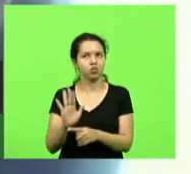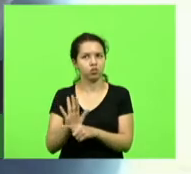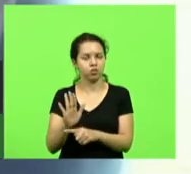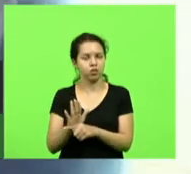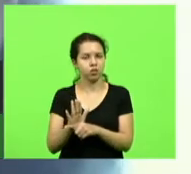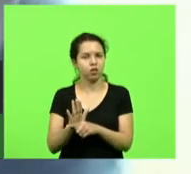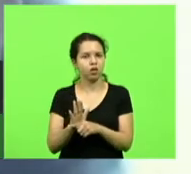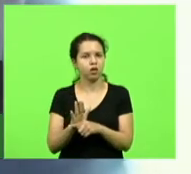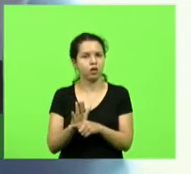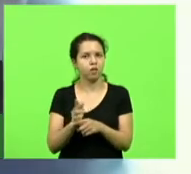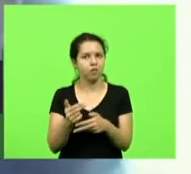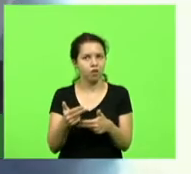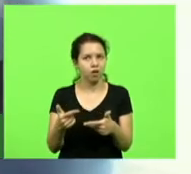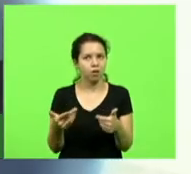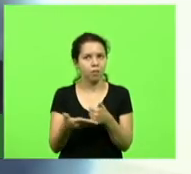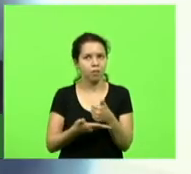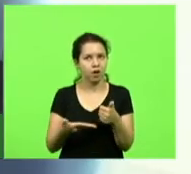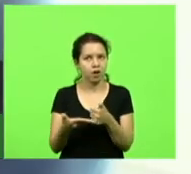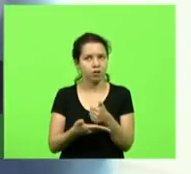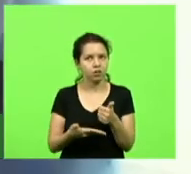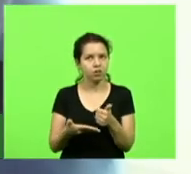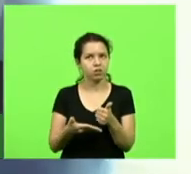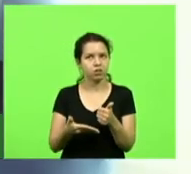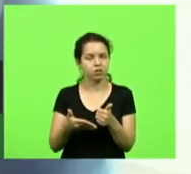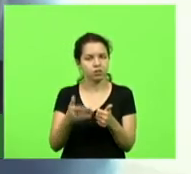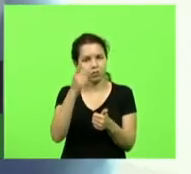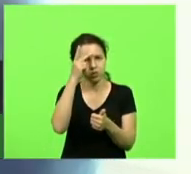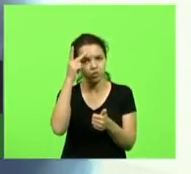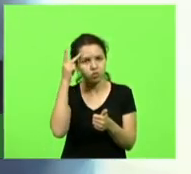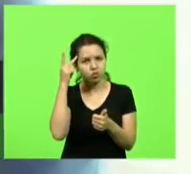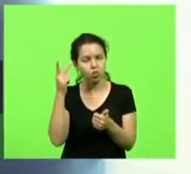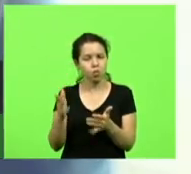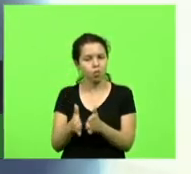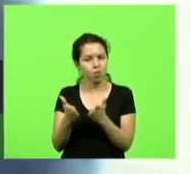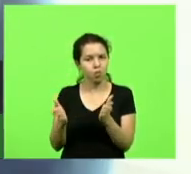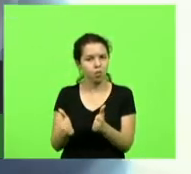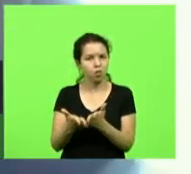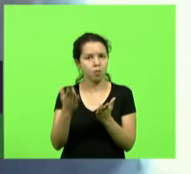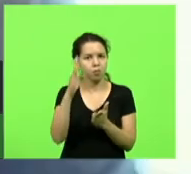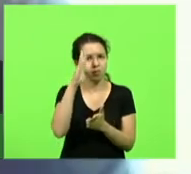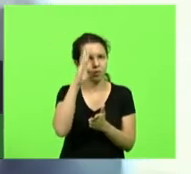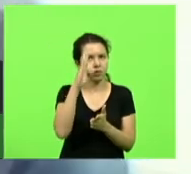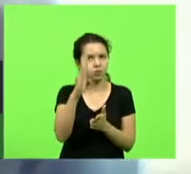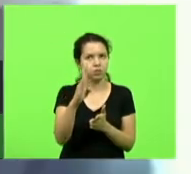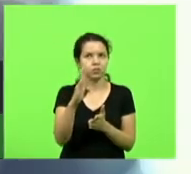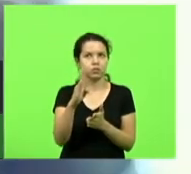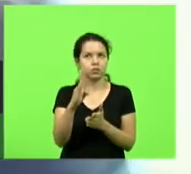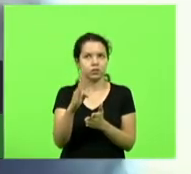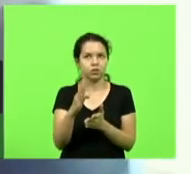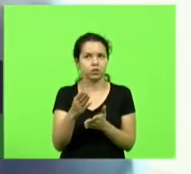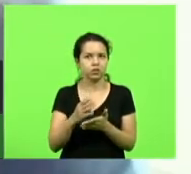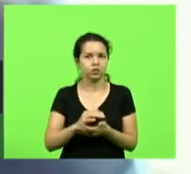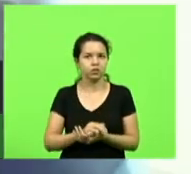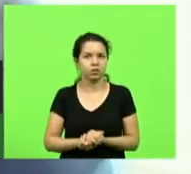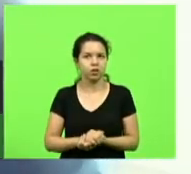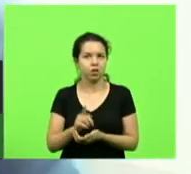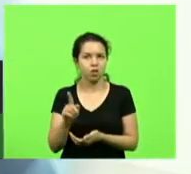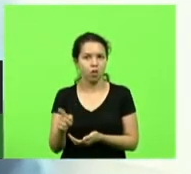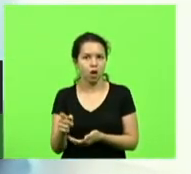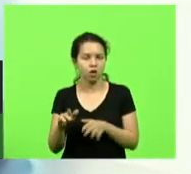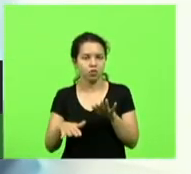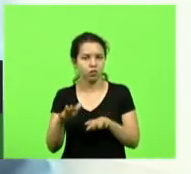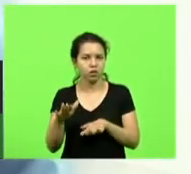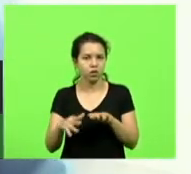mais elementares, dos que estão vulneráveis. Principalmente, ou ele come ou ele compra remédio. A situação está